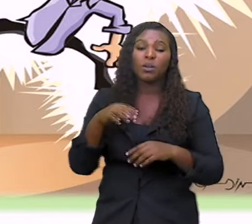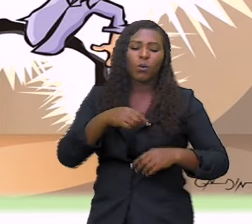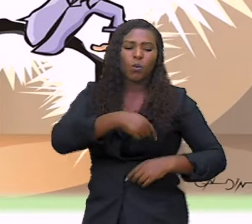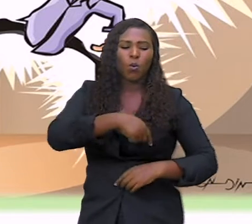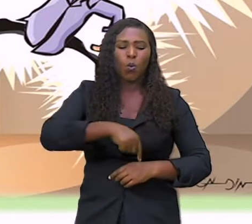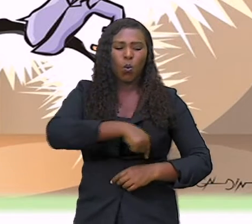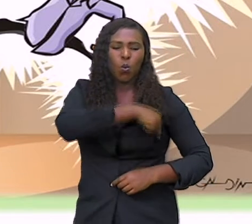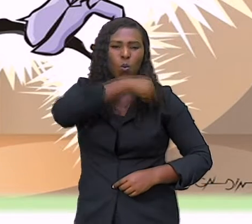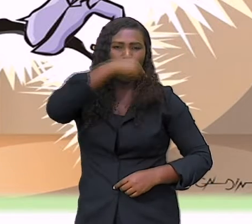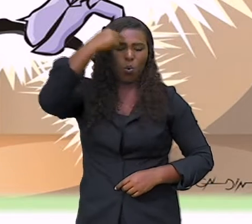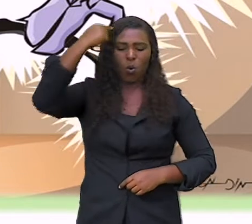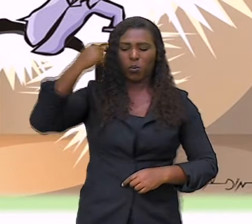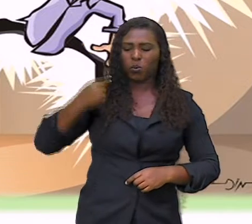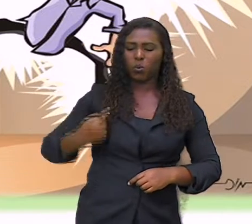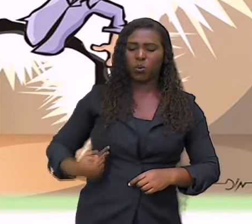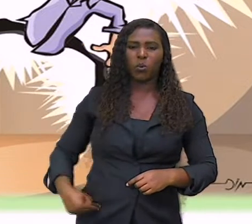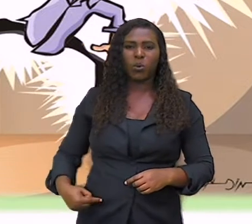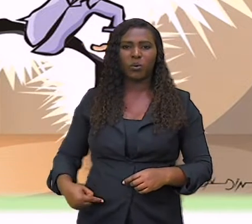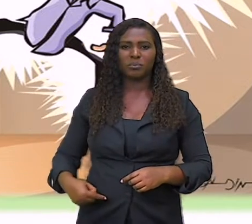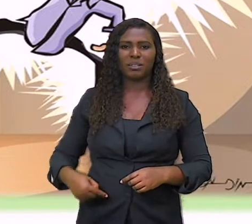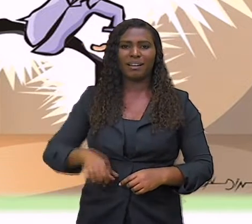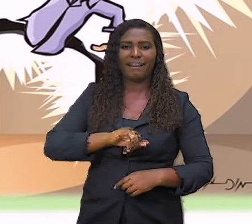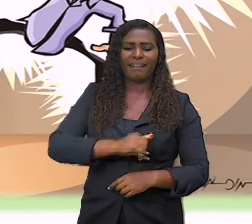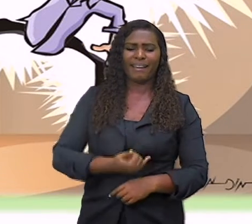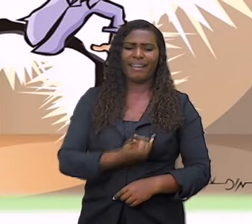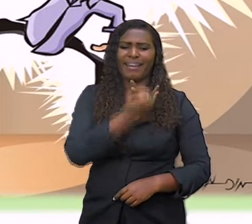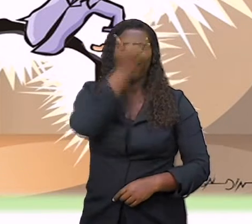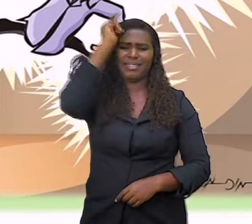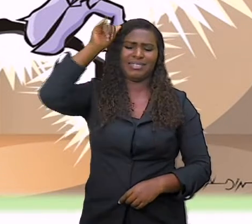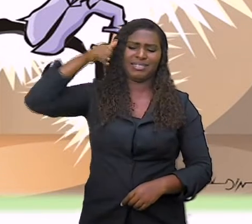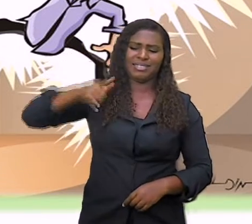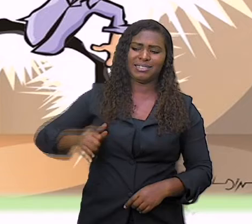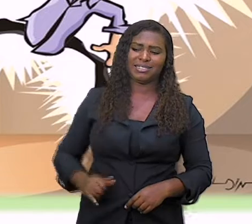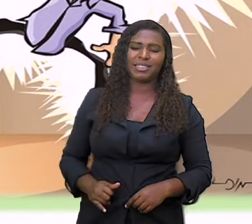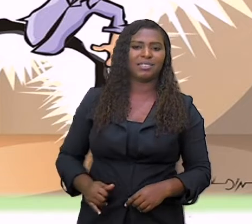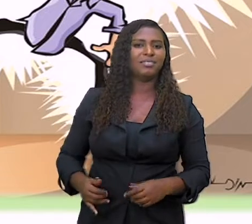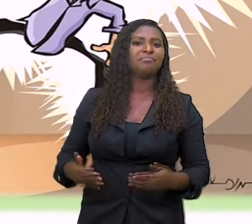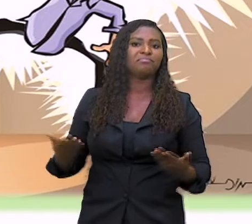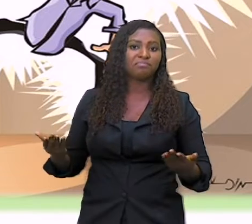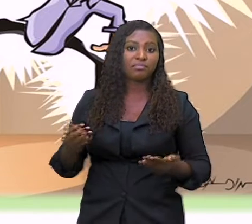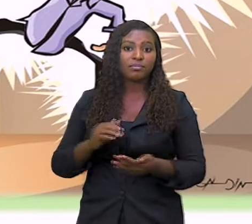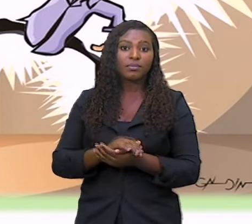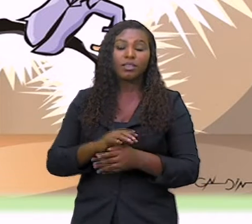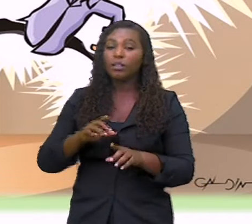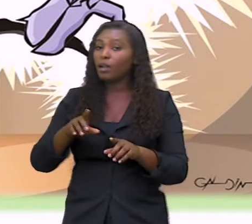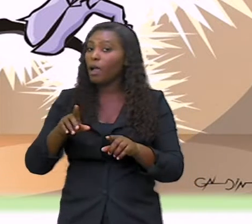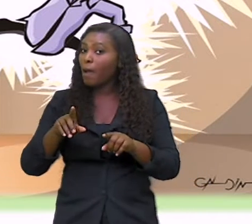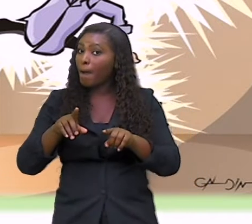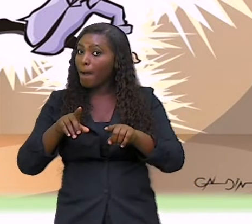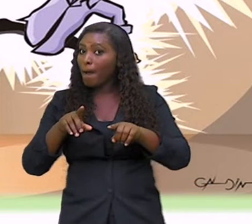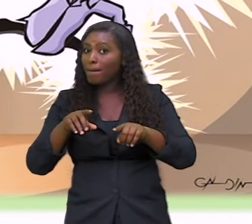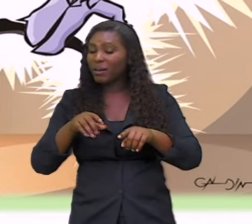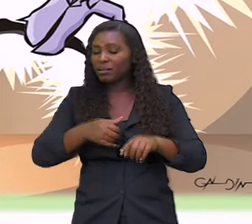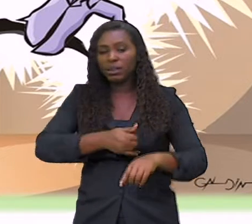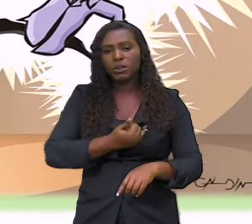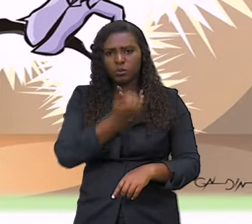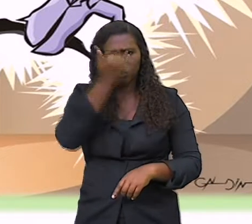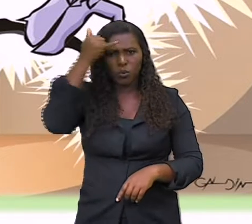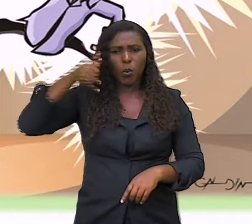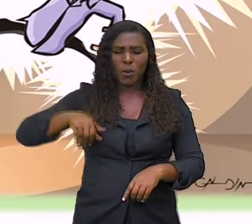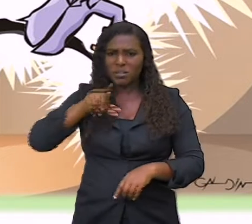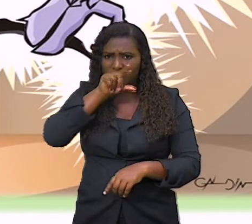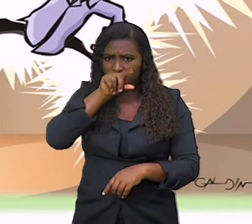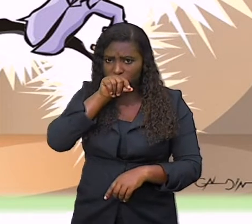se passar essa corrente. E aí? Não passa corrente através do corpo do